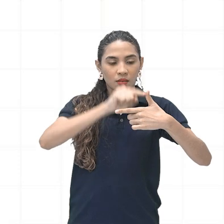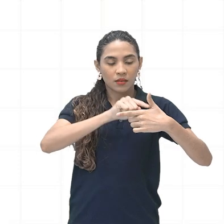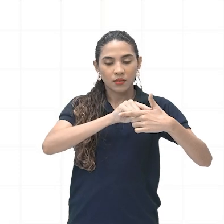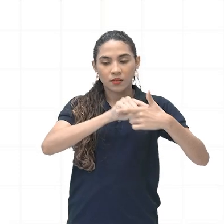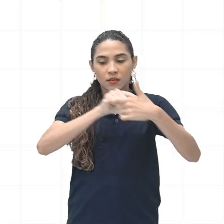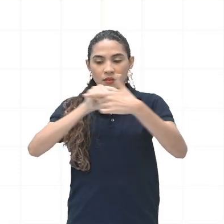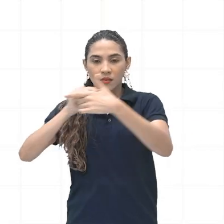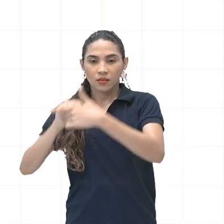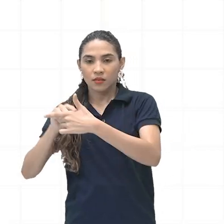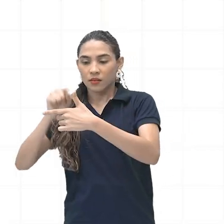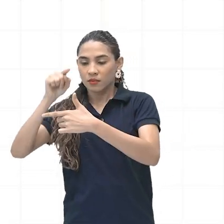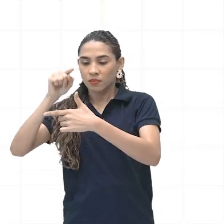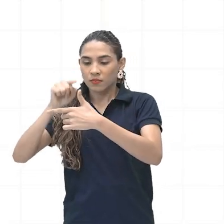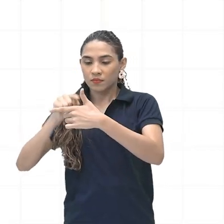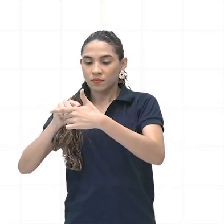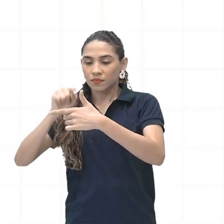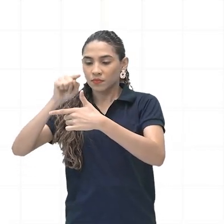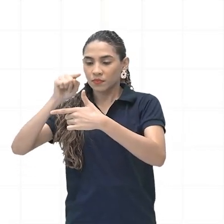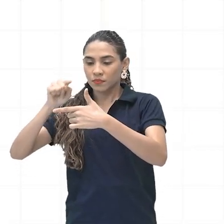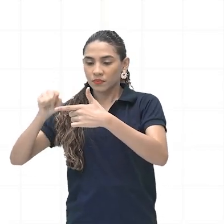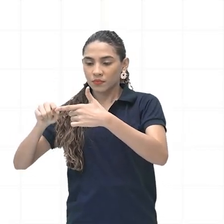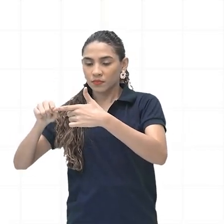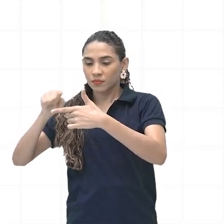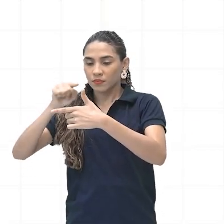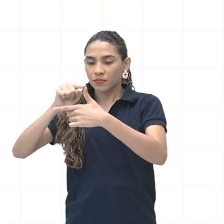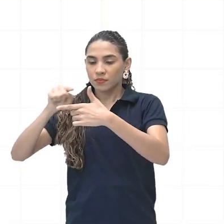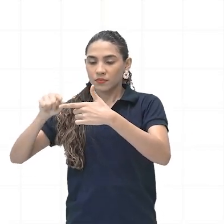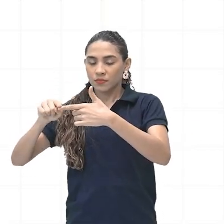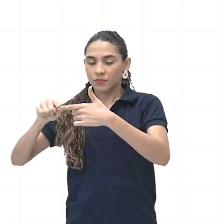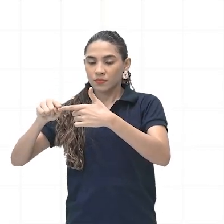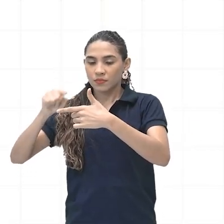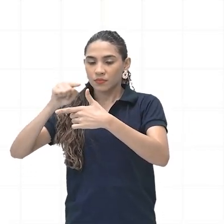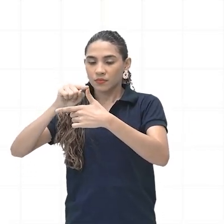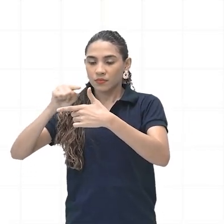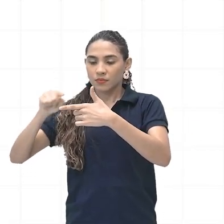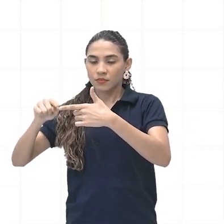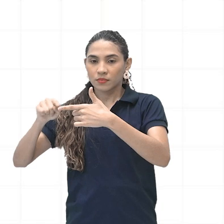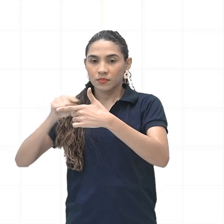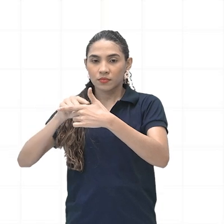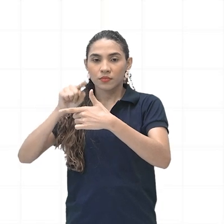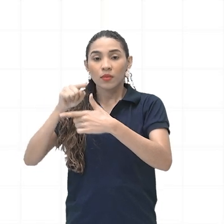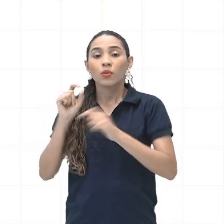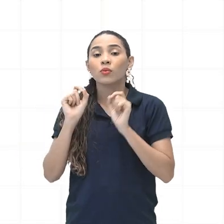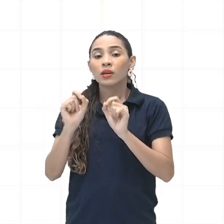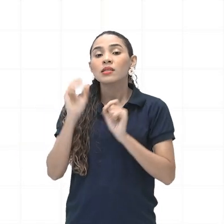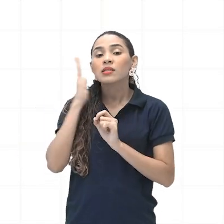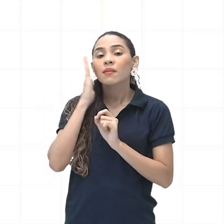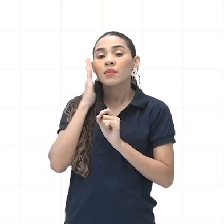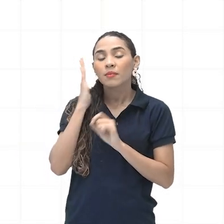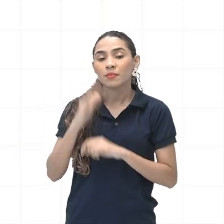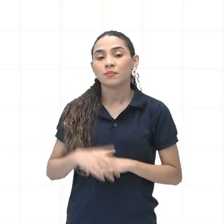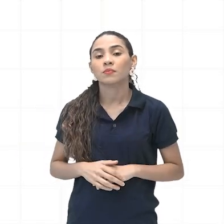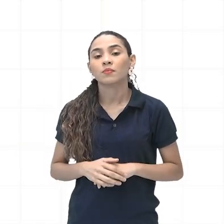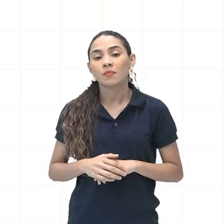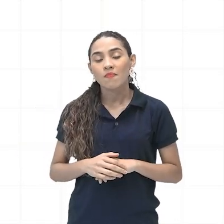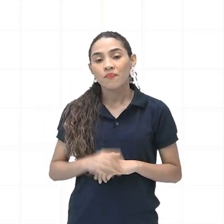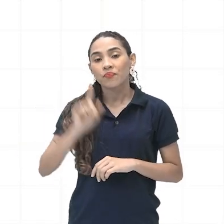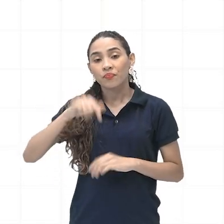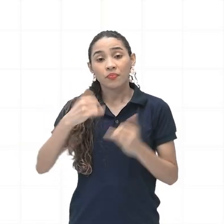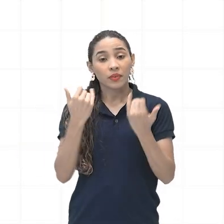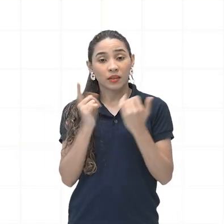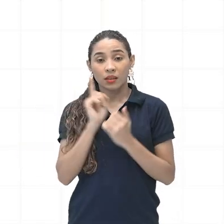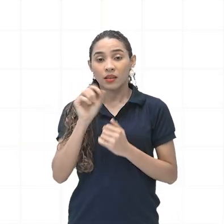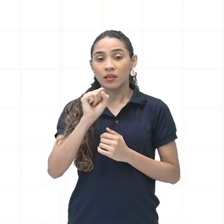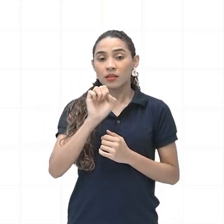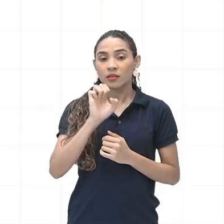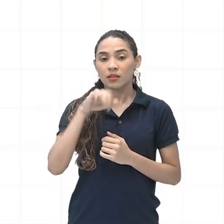para entender qual o triângulo menor. Certo? O que nós sabemos? Esses triângulos são